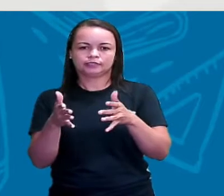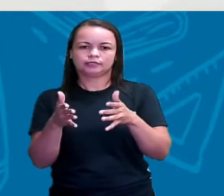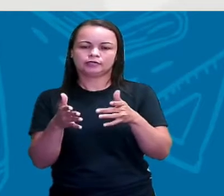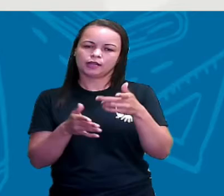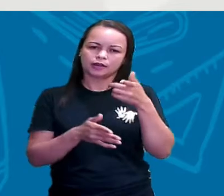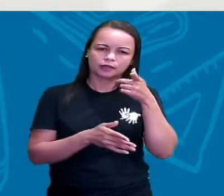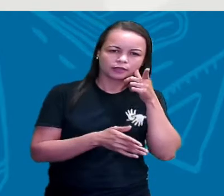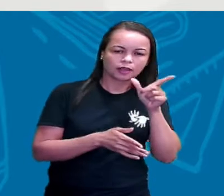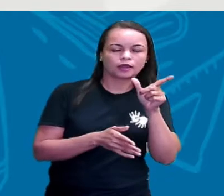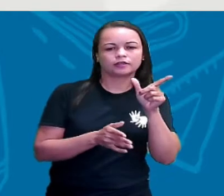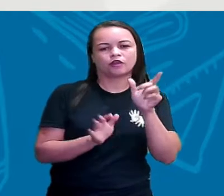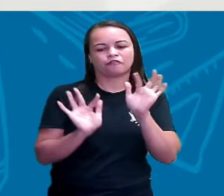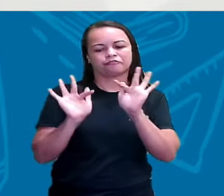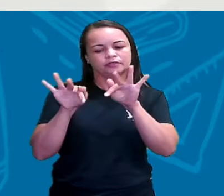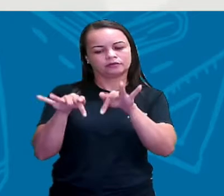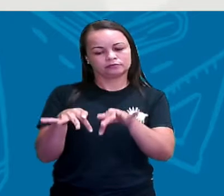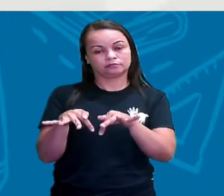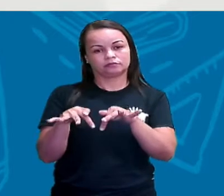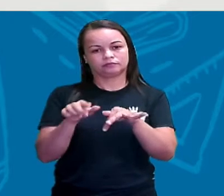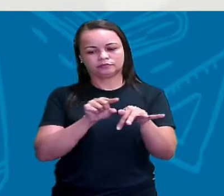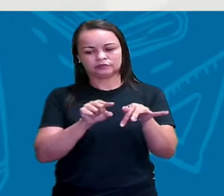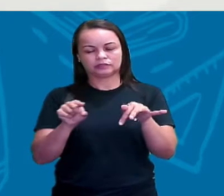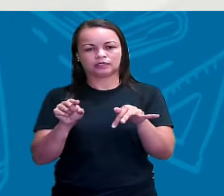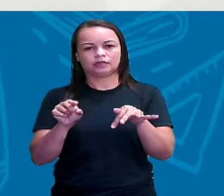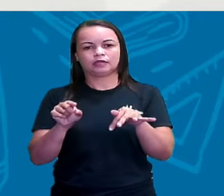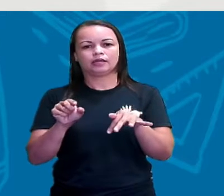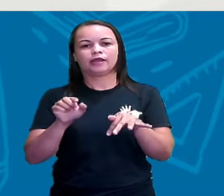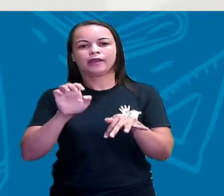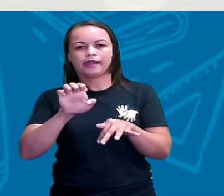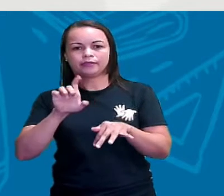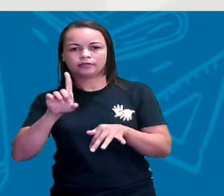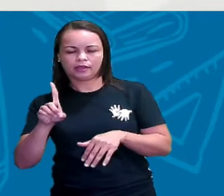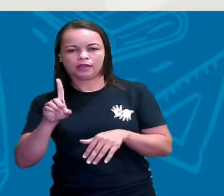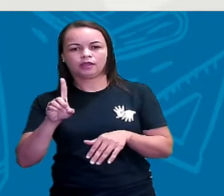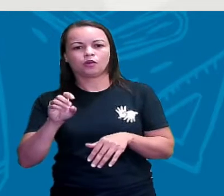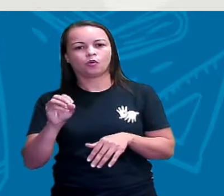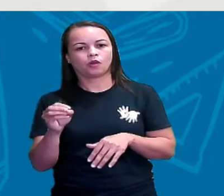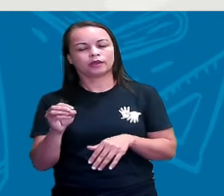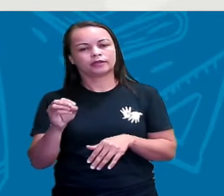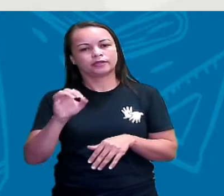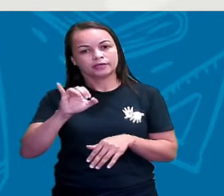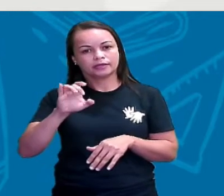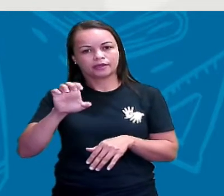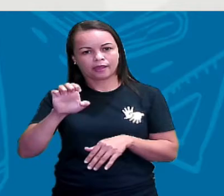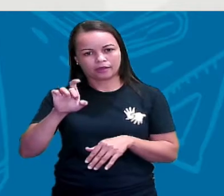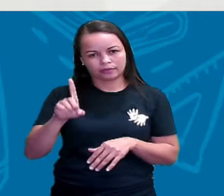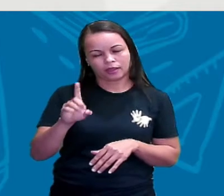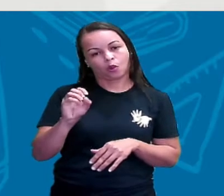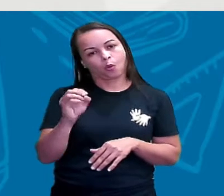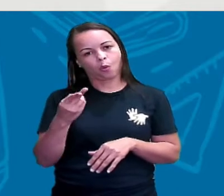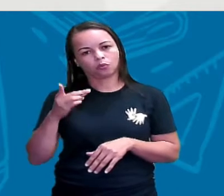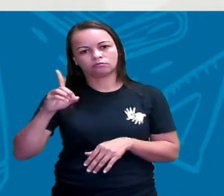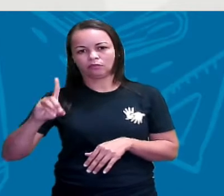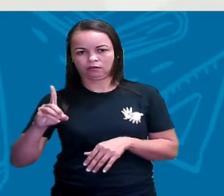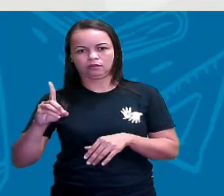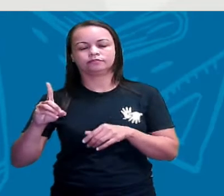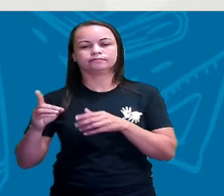ganham a finalização aí. É de, ied ou só de, certo? Isso na